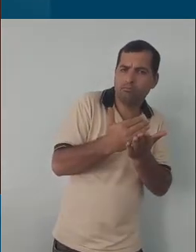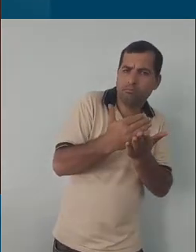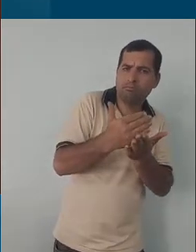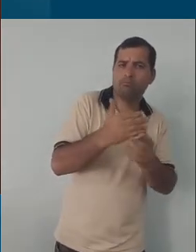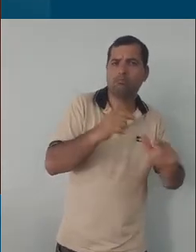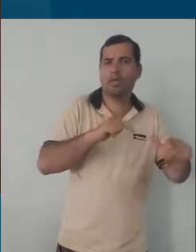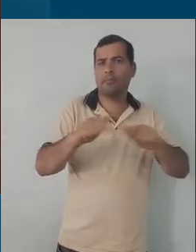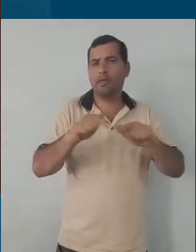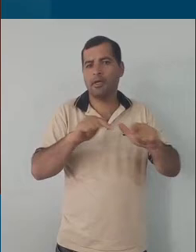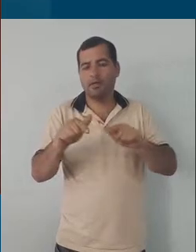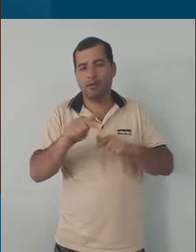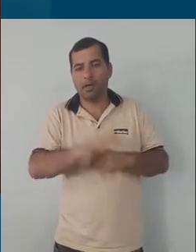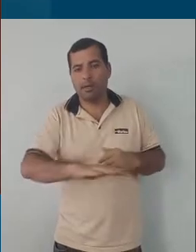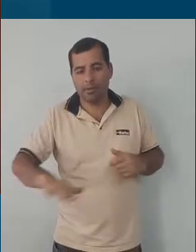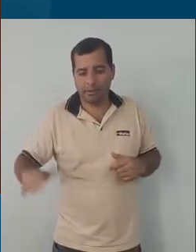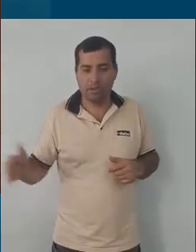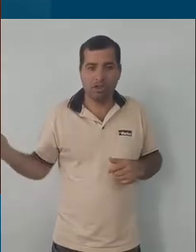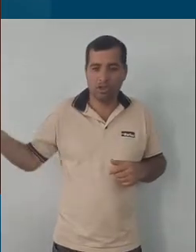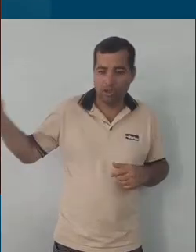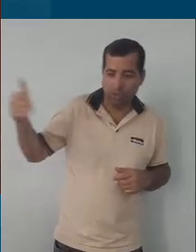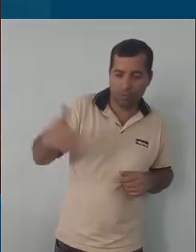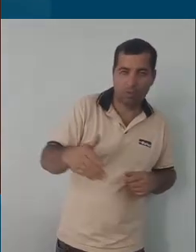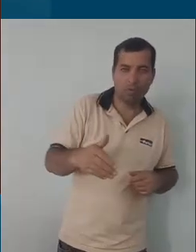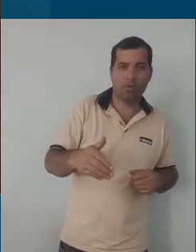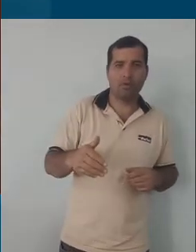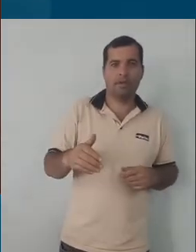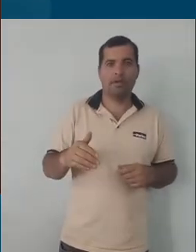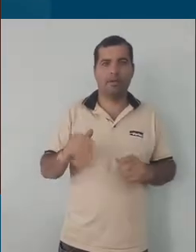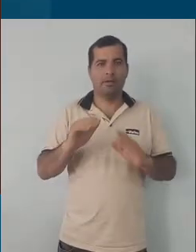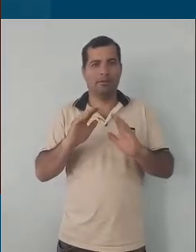estão chegando e que não passaram pela educação infantil,